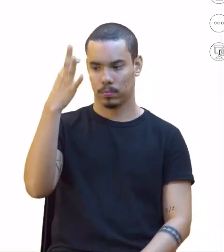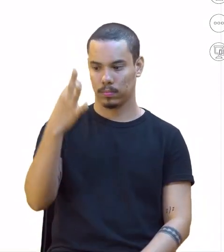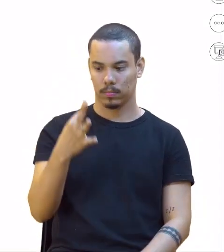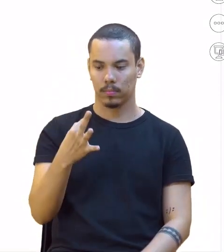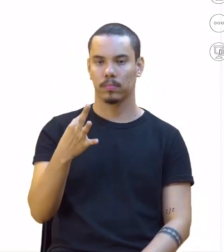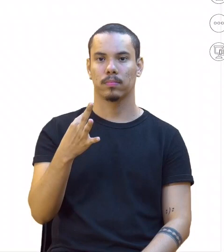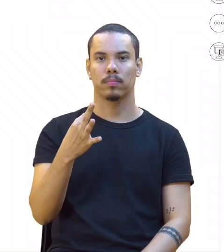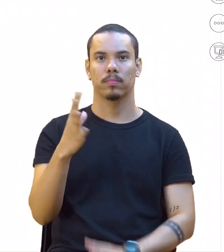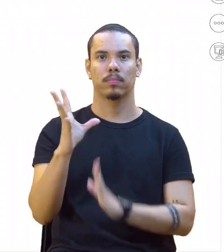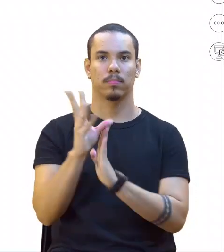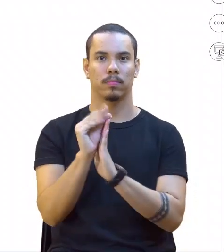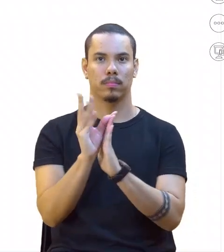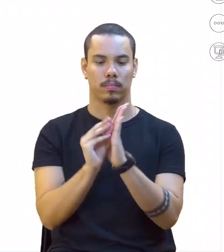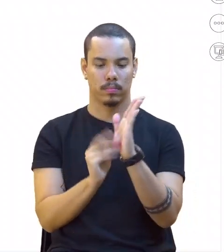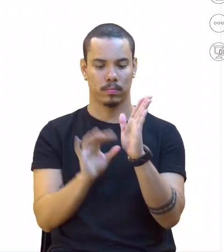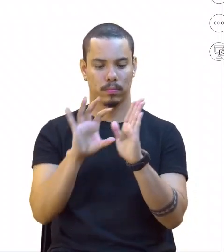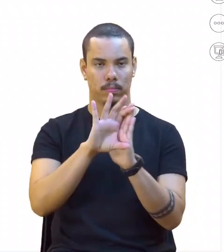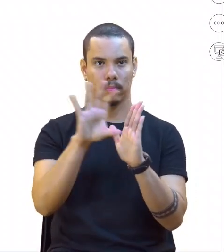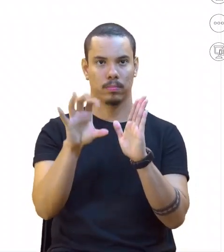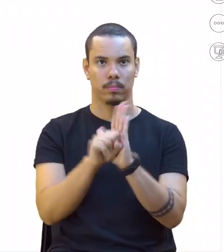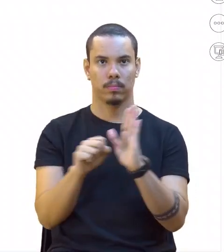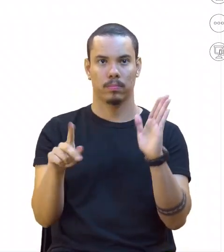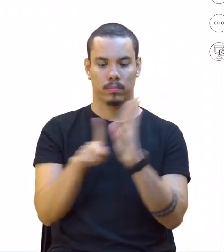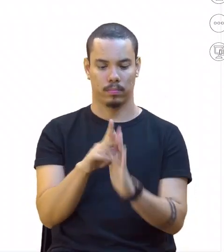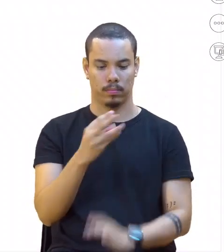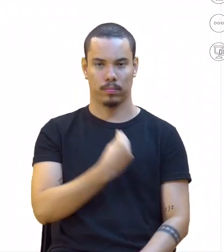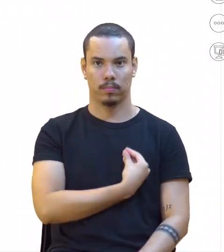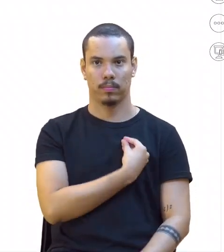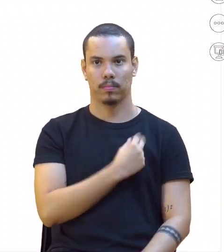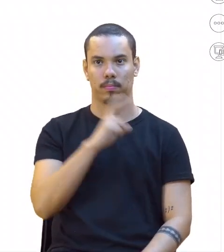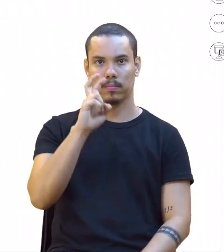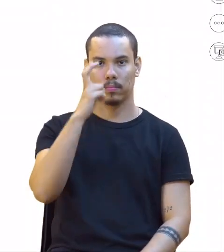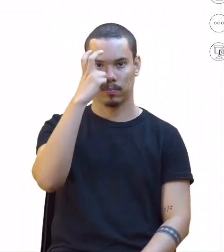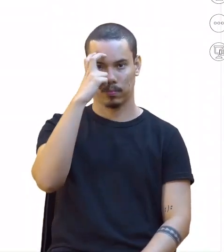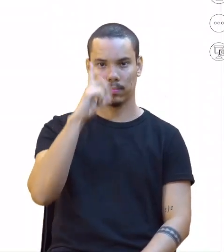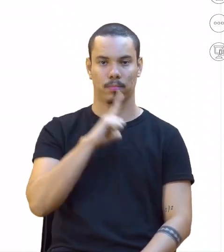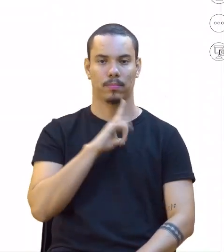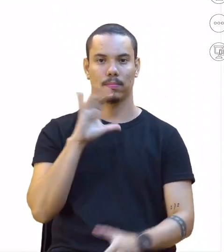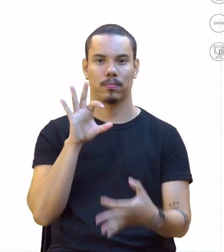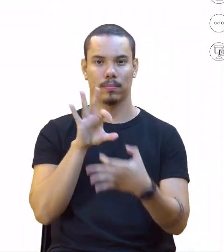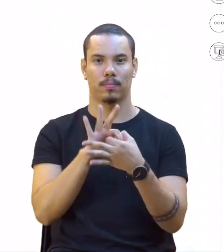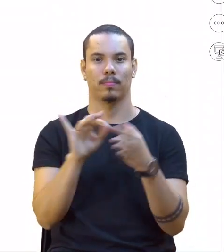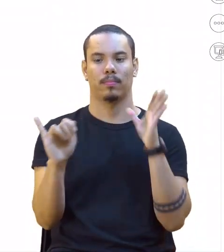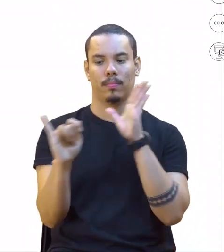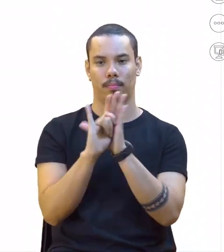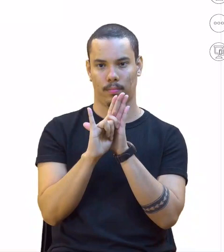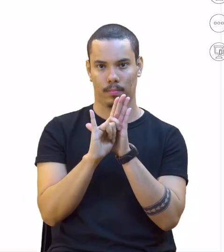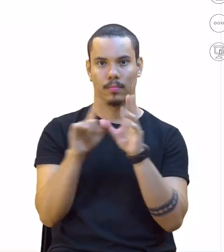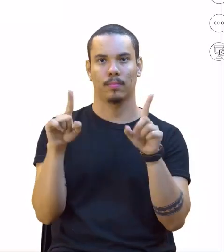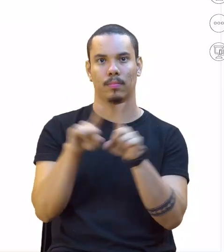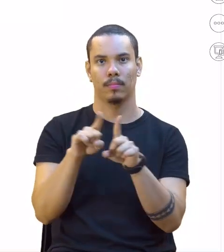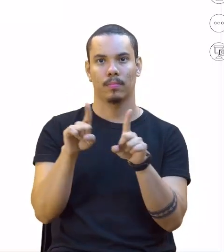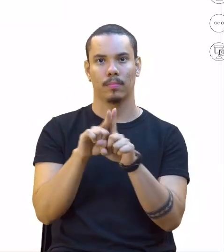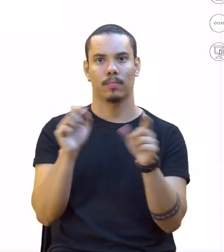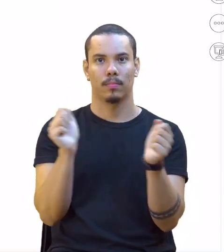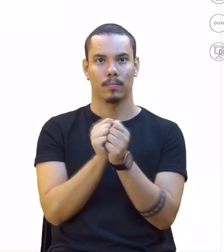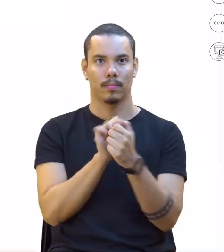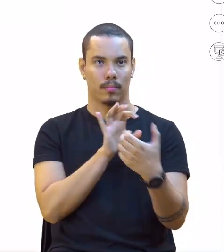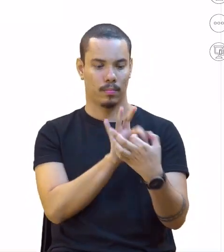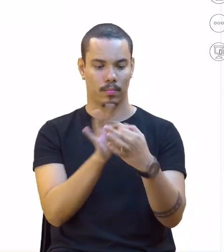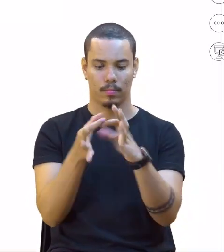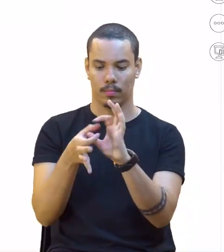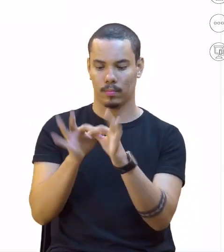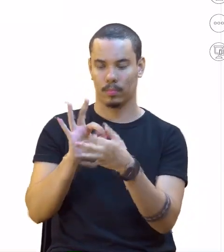conteúdos simbólicos da vida cultural estão interligados à identidade do indivíduo, né?